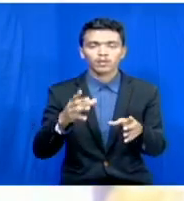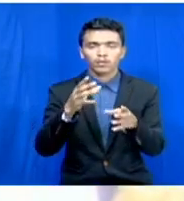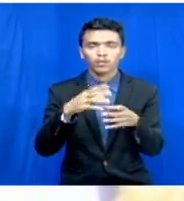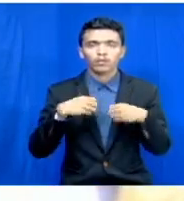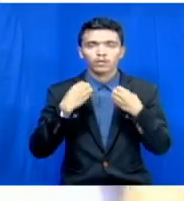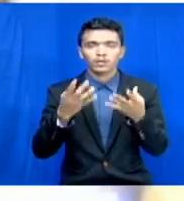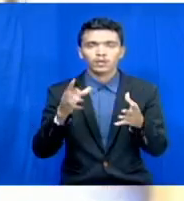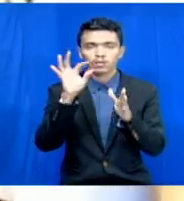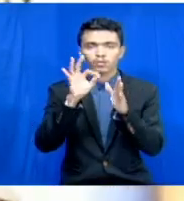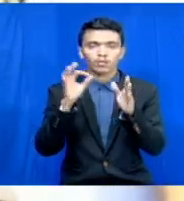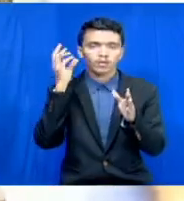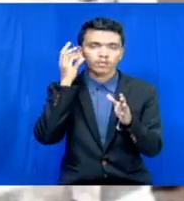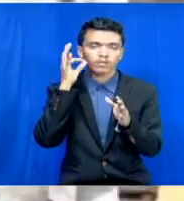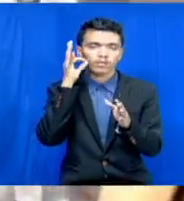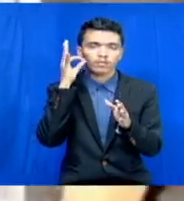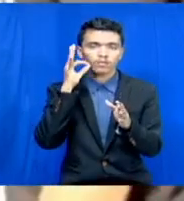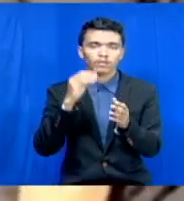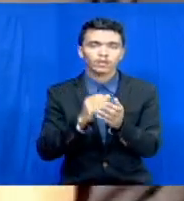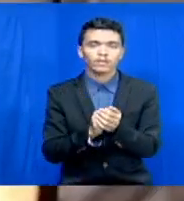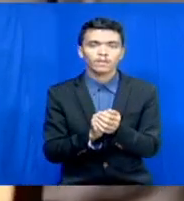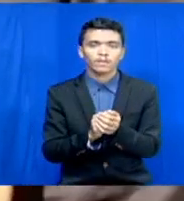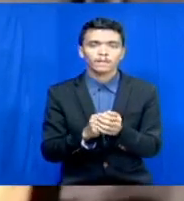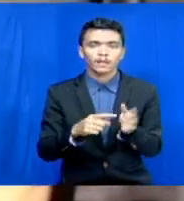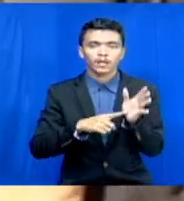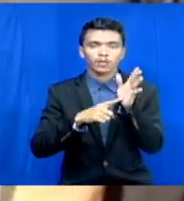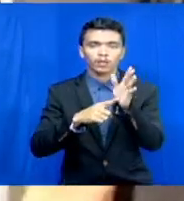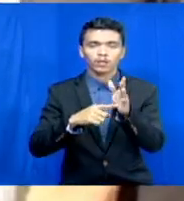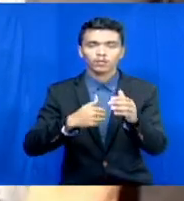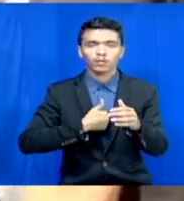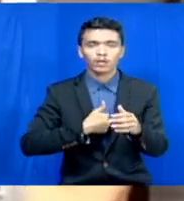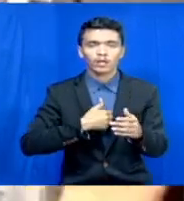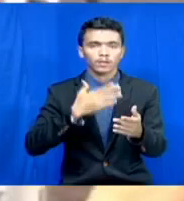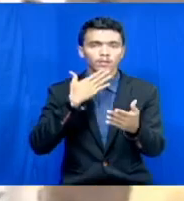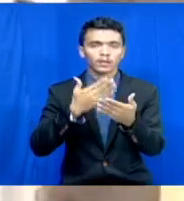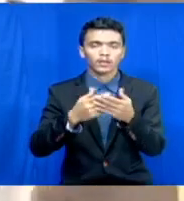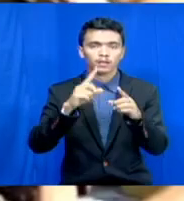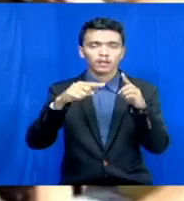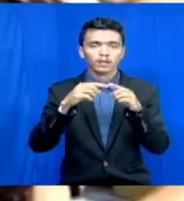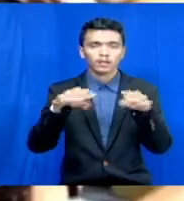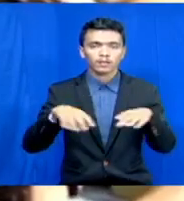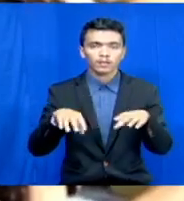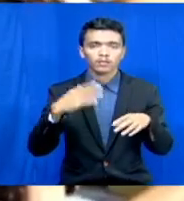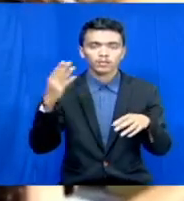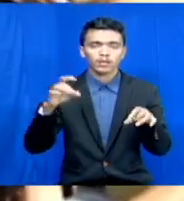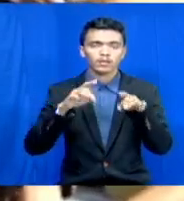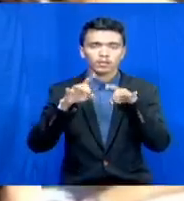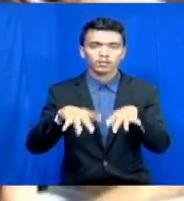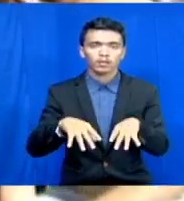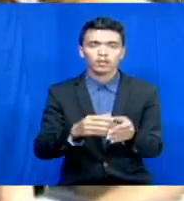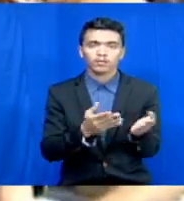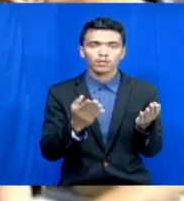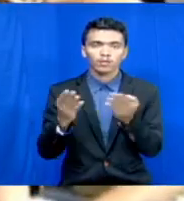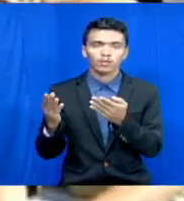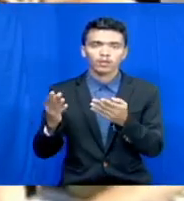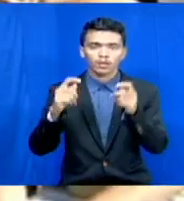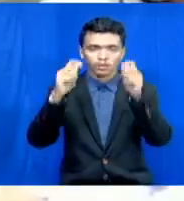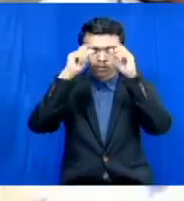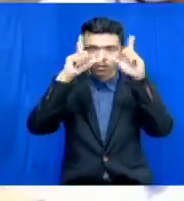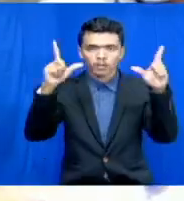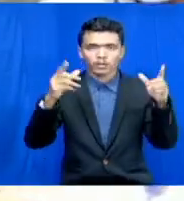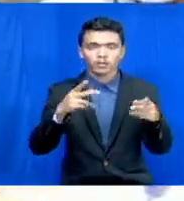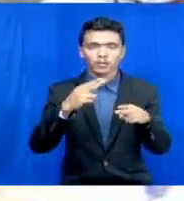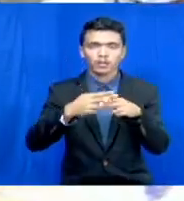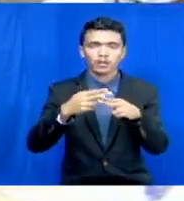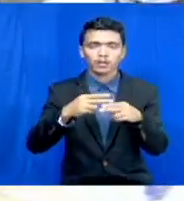inclui hanorin sira a tu atudo comportamento ne bediak ba hira serviço ia Austrália. No amor em Timor-Leste ni anara ni mundo.